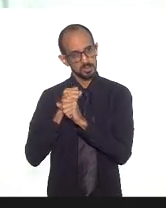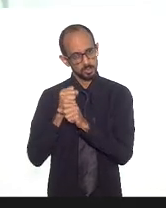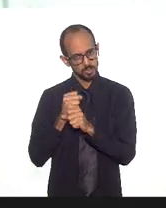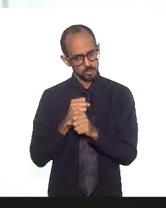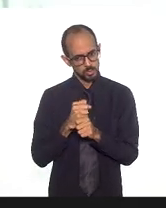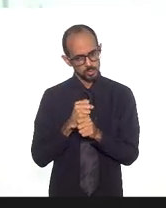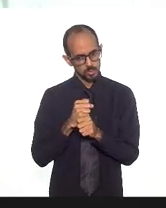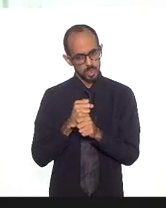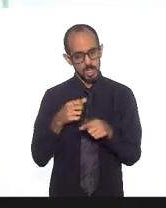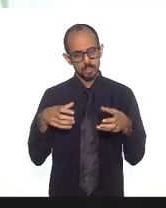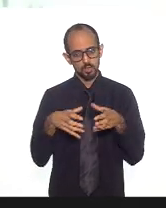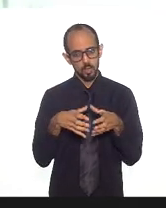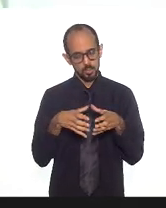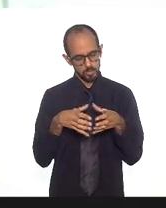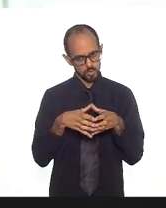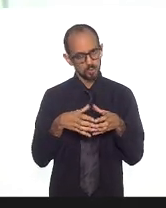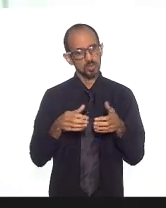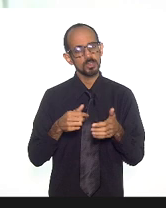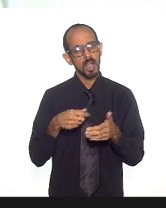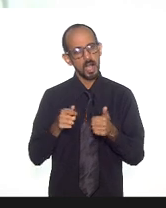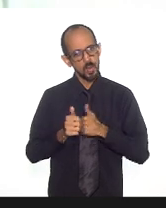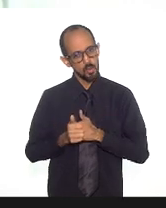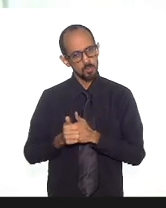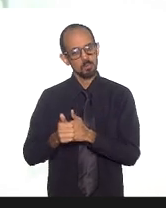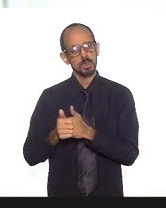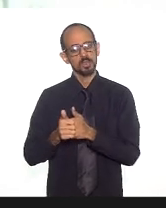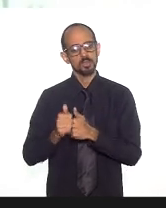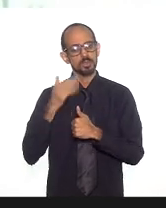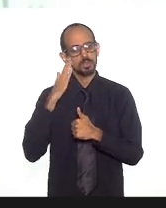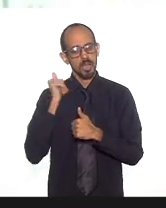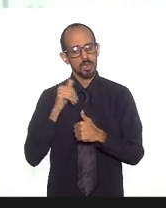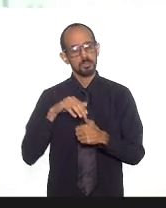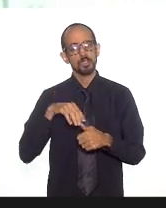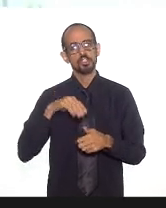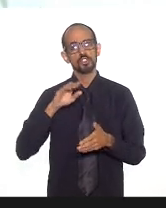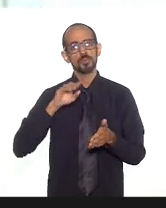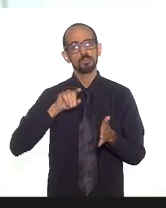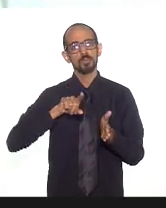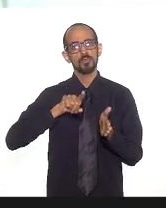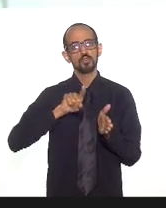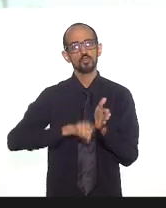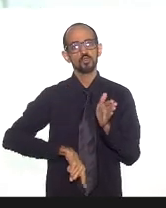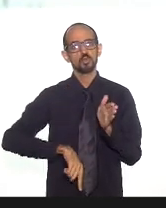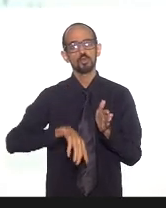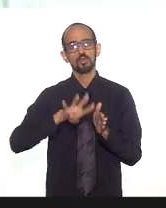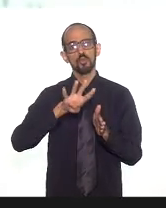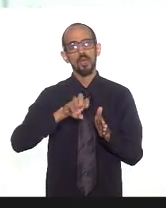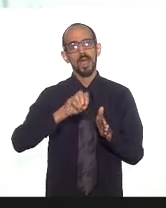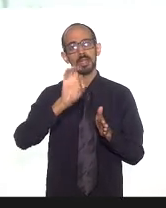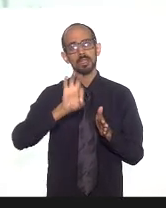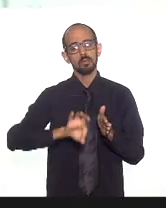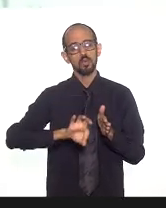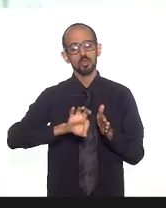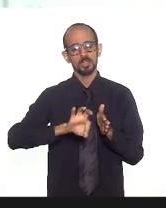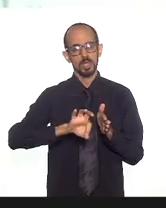comissões acompanham todo esse histórico de luta, né? A gente tem uma perda de 40% do nosso quadro, uma defasagem salarial de